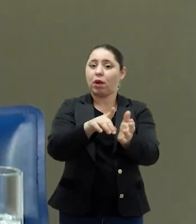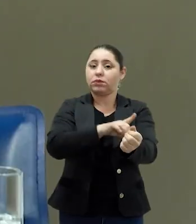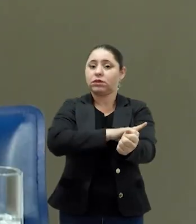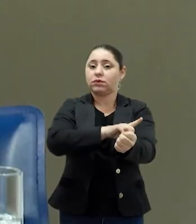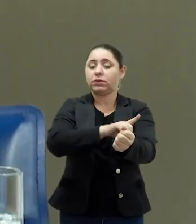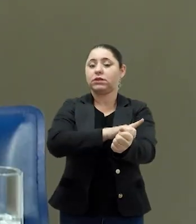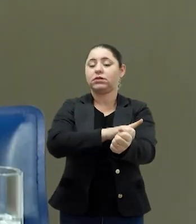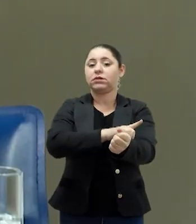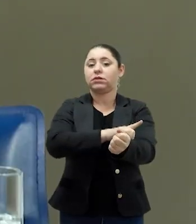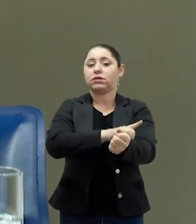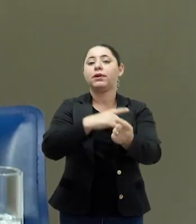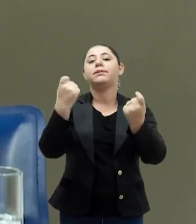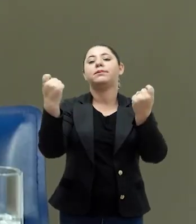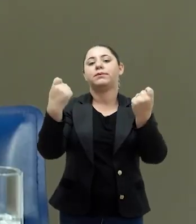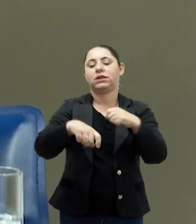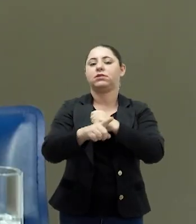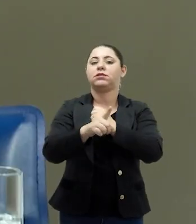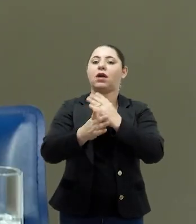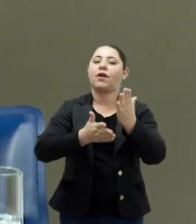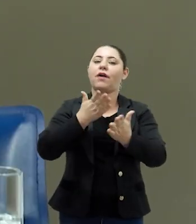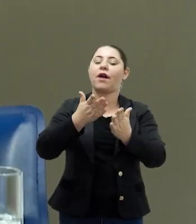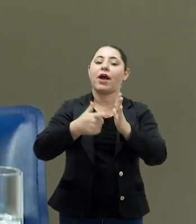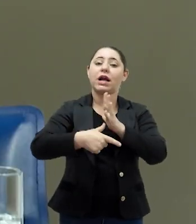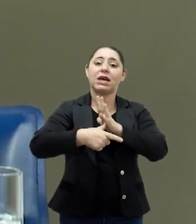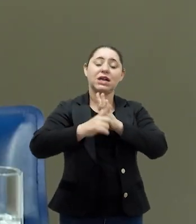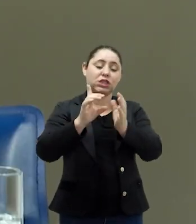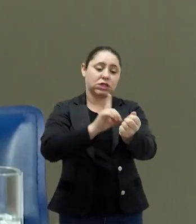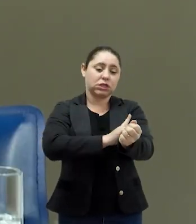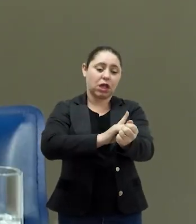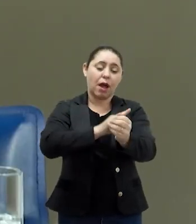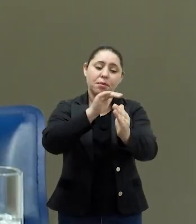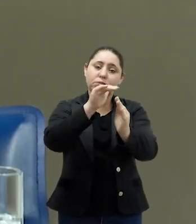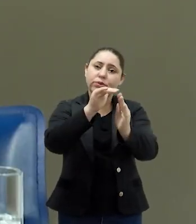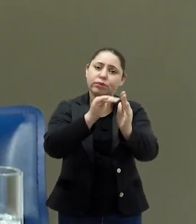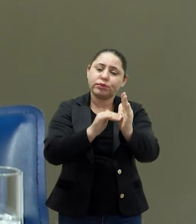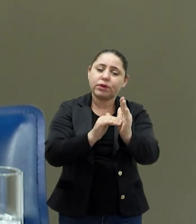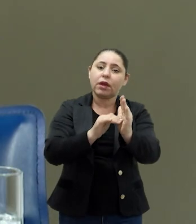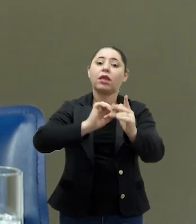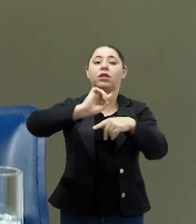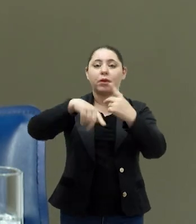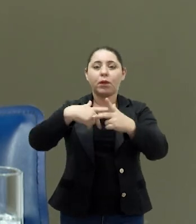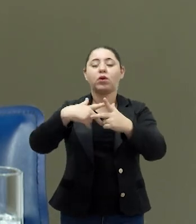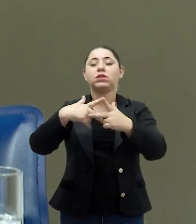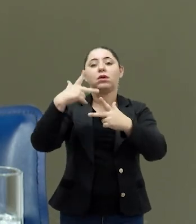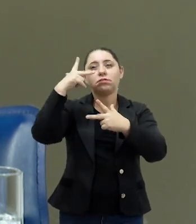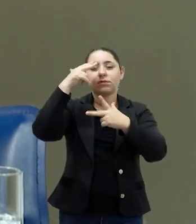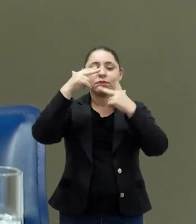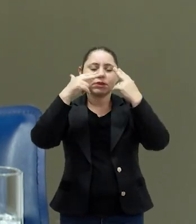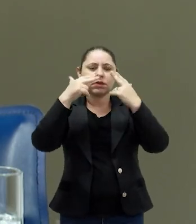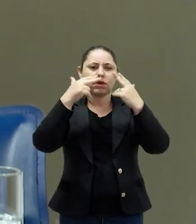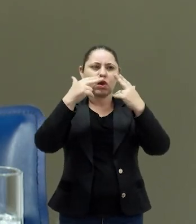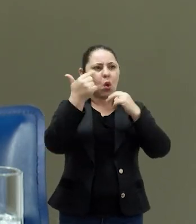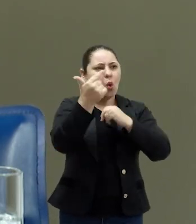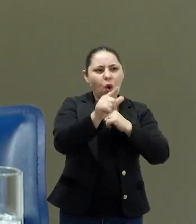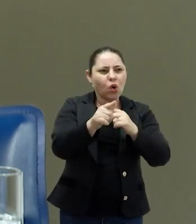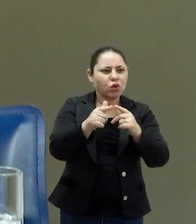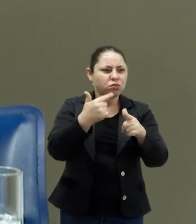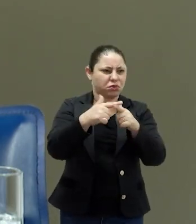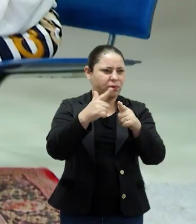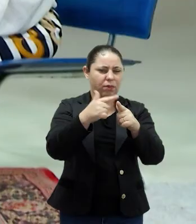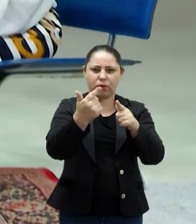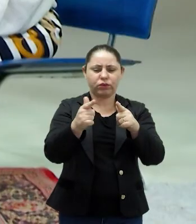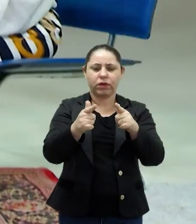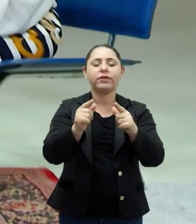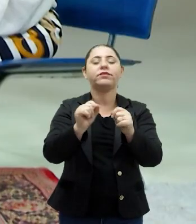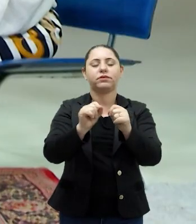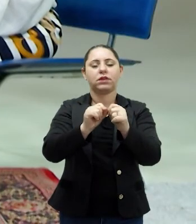a diabetes, tem que se tratar, às vezes, o diabetes para depois operar a catarata. Se realmente vê que não tem nenhum outro fator